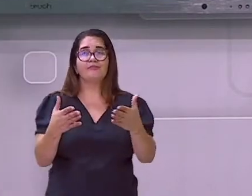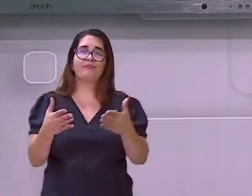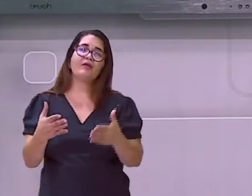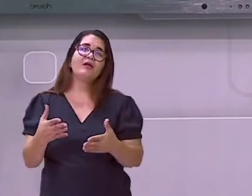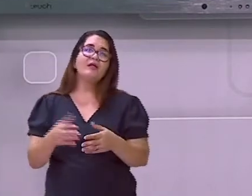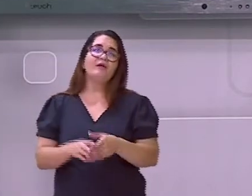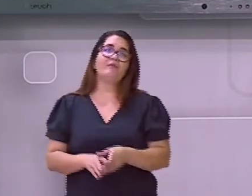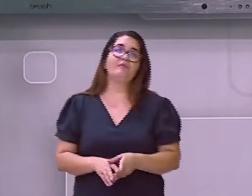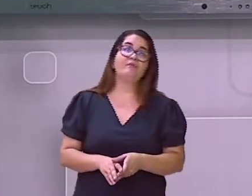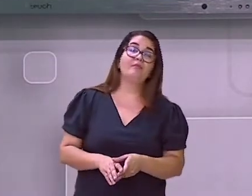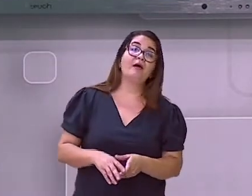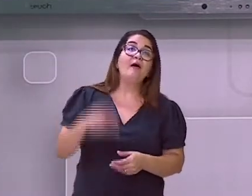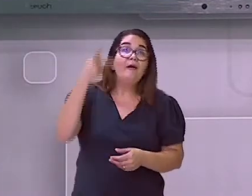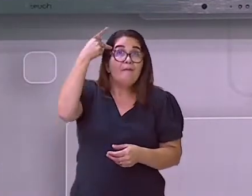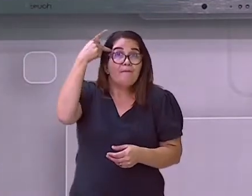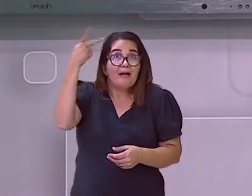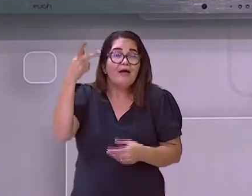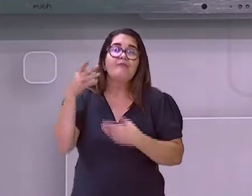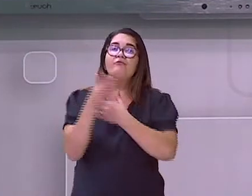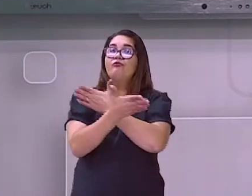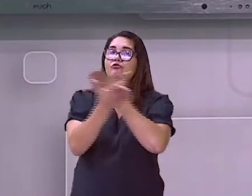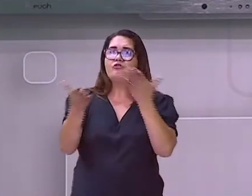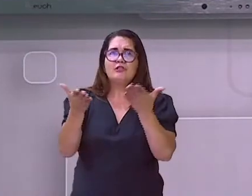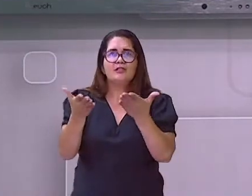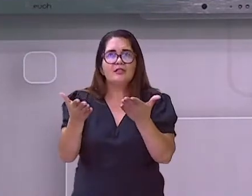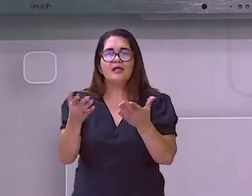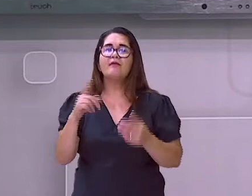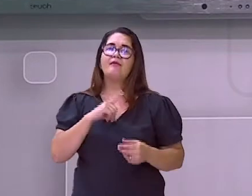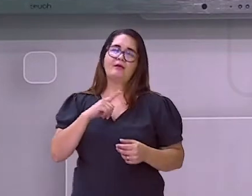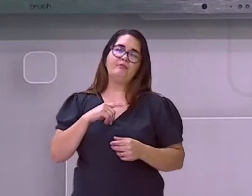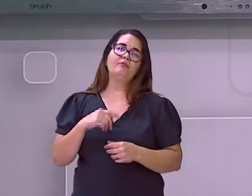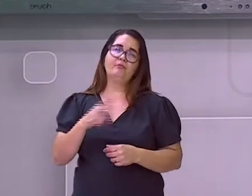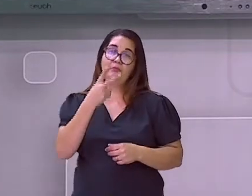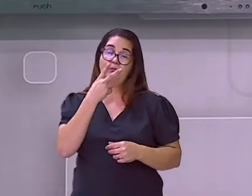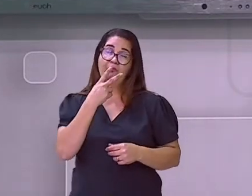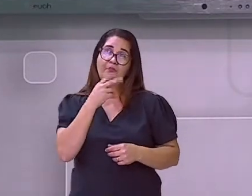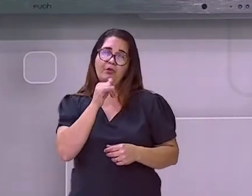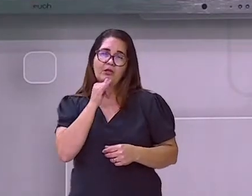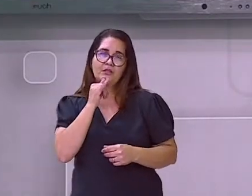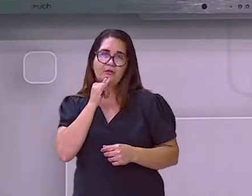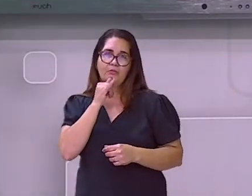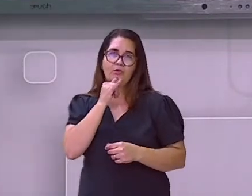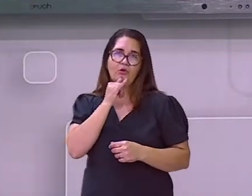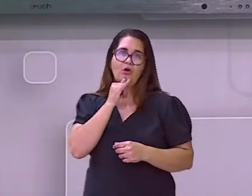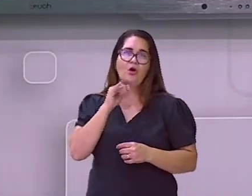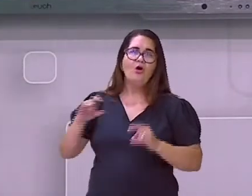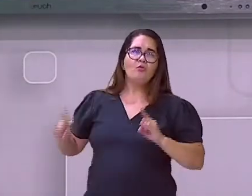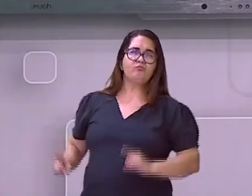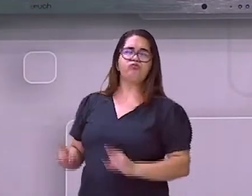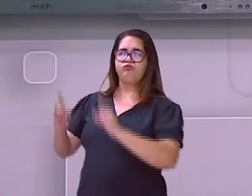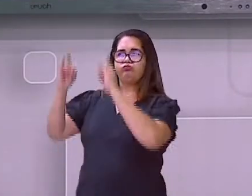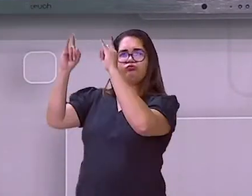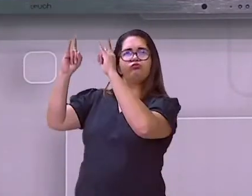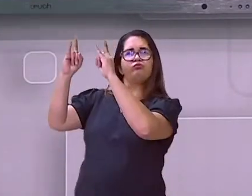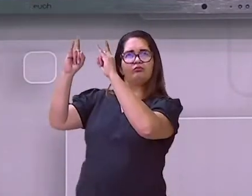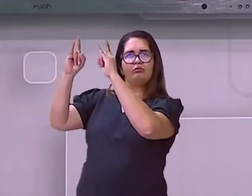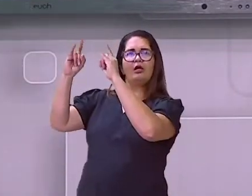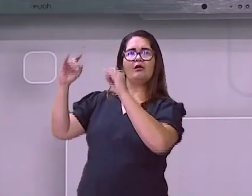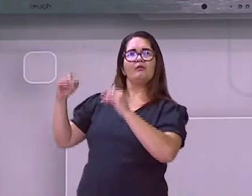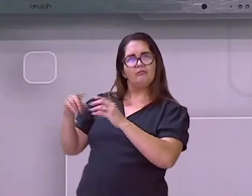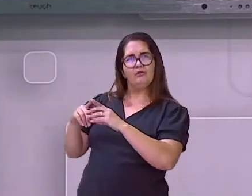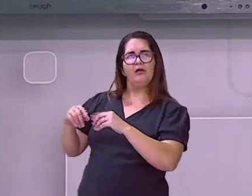Para você ter um apartamento em Mônaco, se você tiver aí sobrando